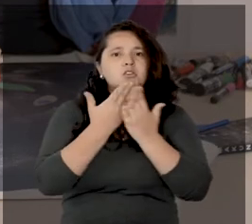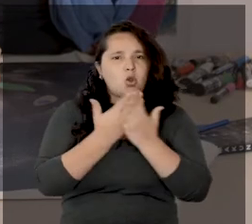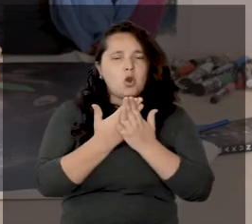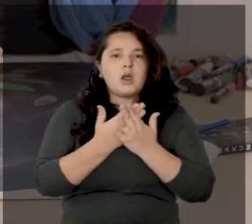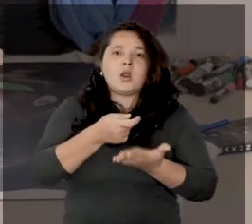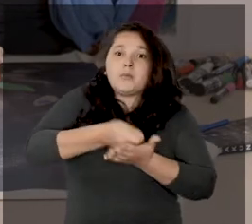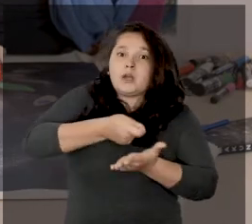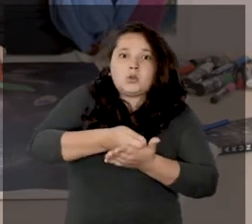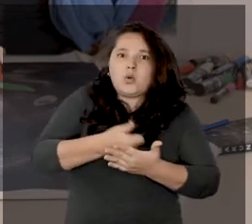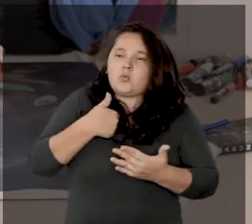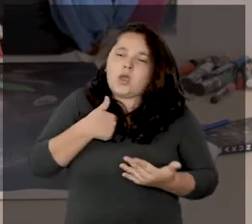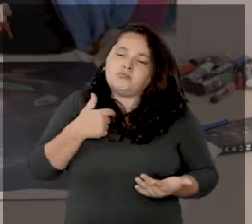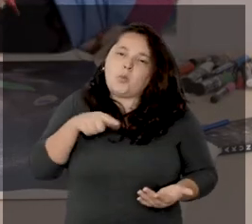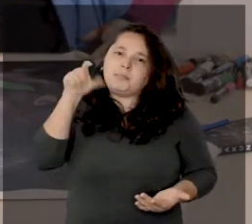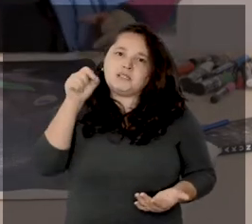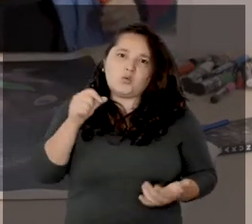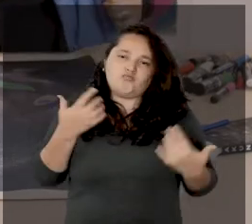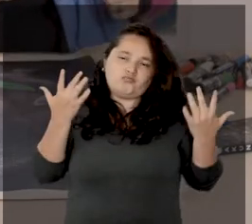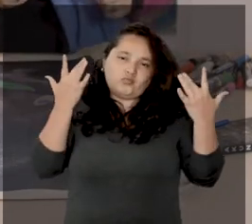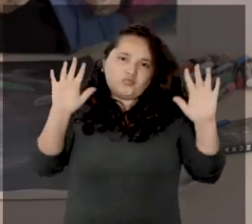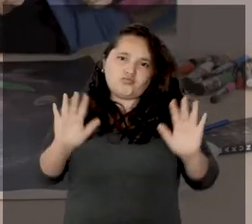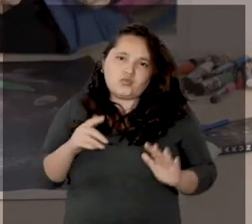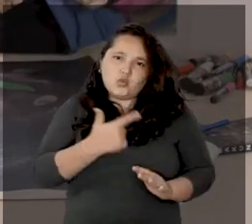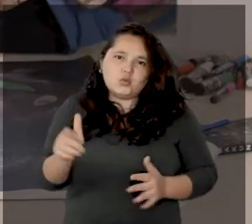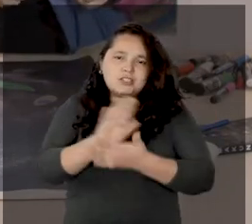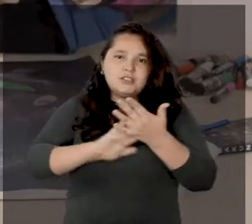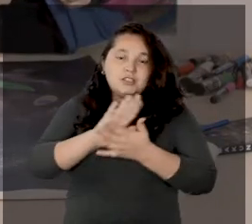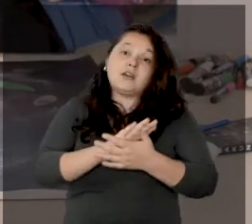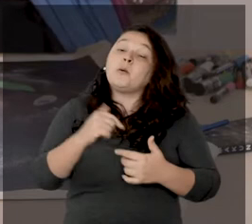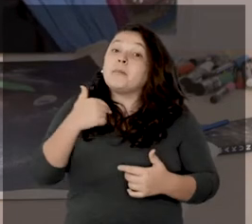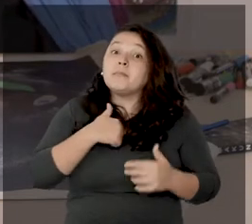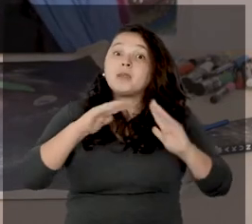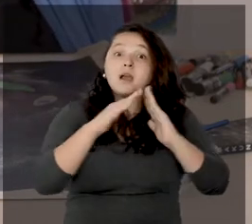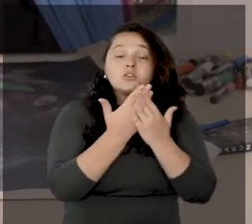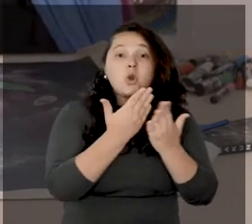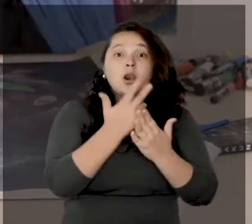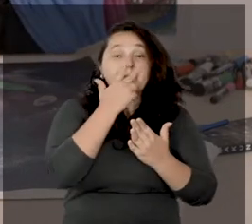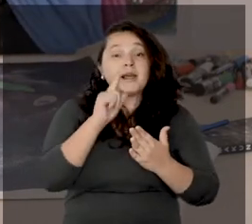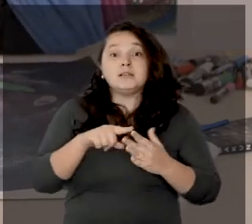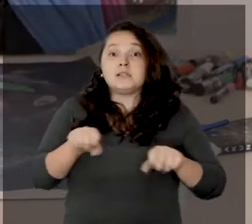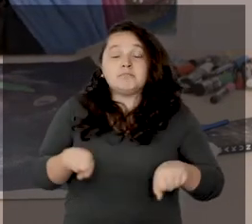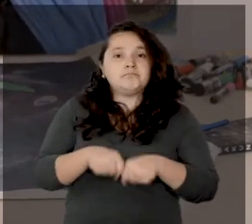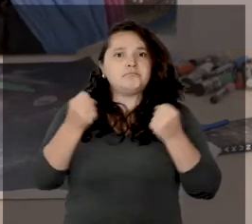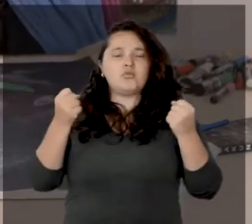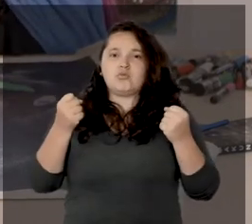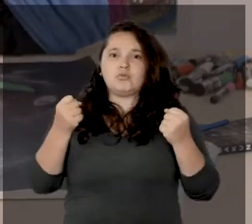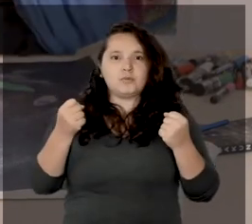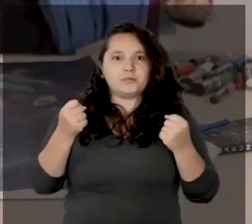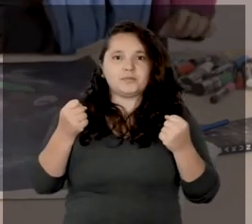Então, o fato, a escola representa para mim uma ruptura muito grande, né? Que é exatamente por conta da escola que eu não